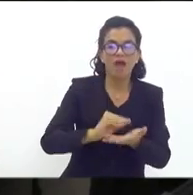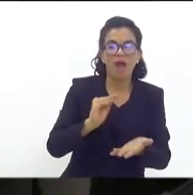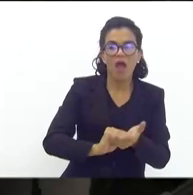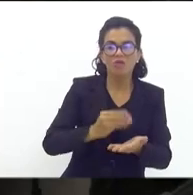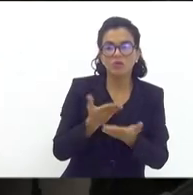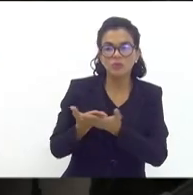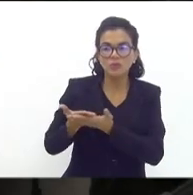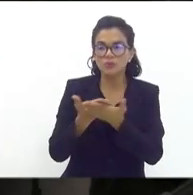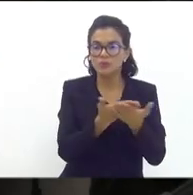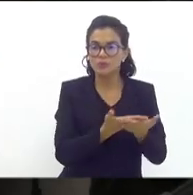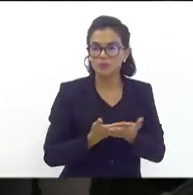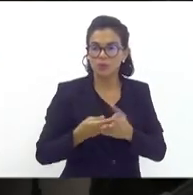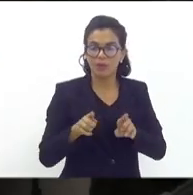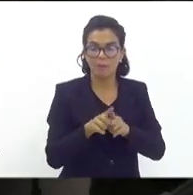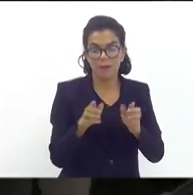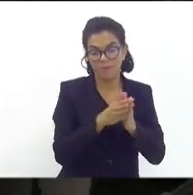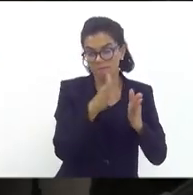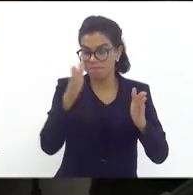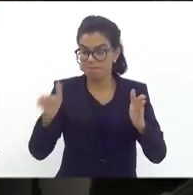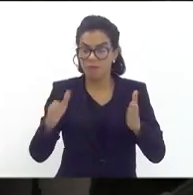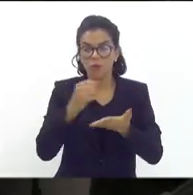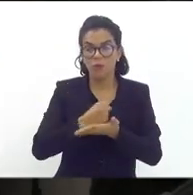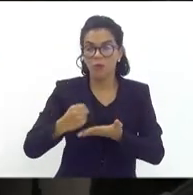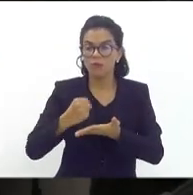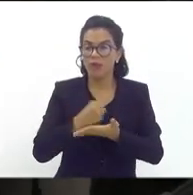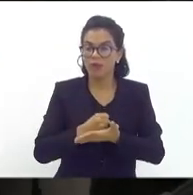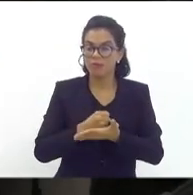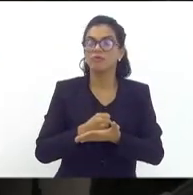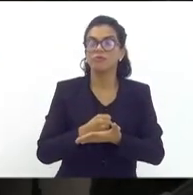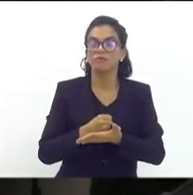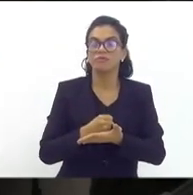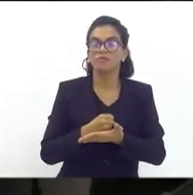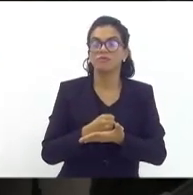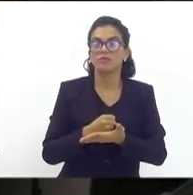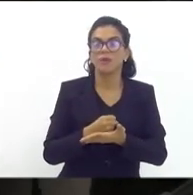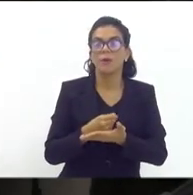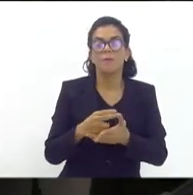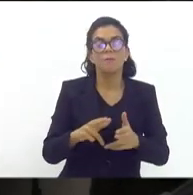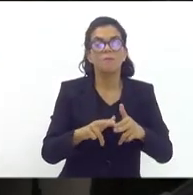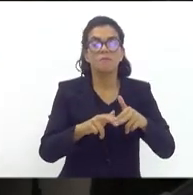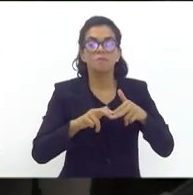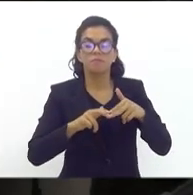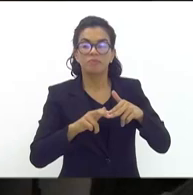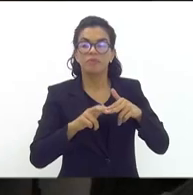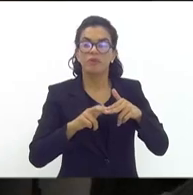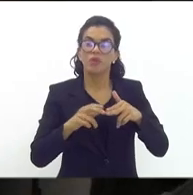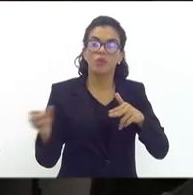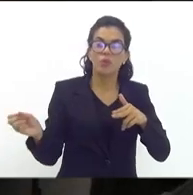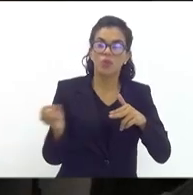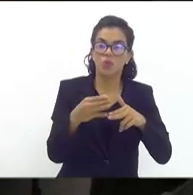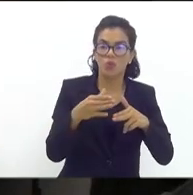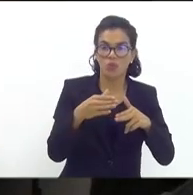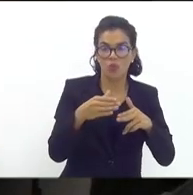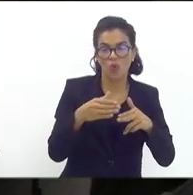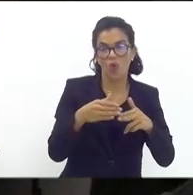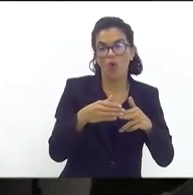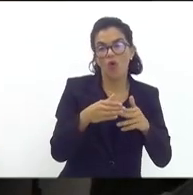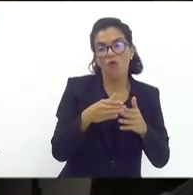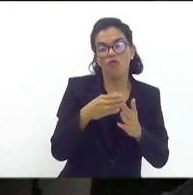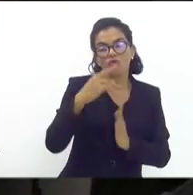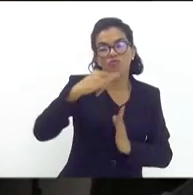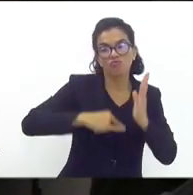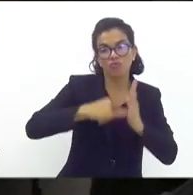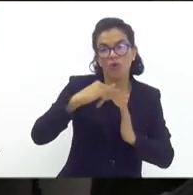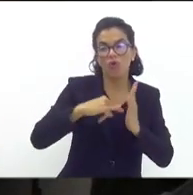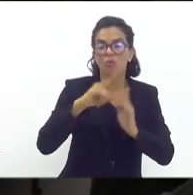vantagem da prorrogação contratual adotada em detrimento de um novo certame licitatório assim